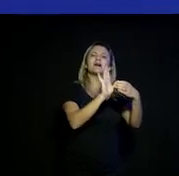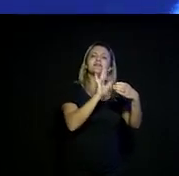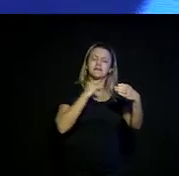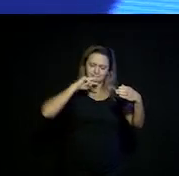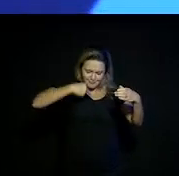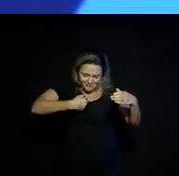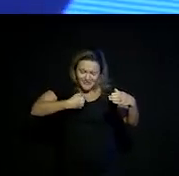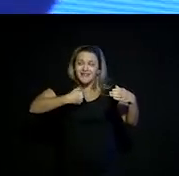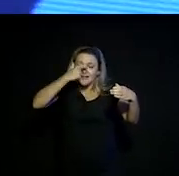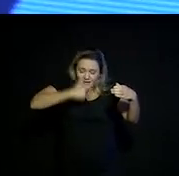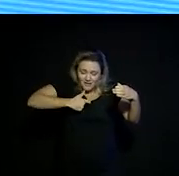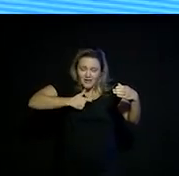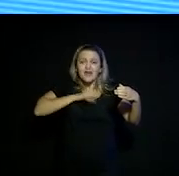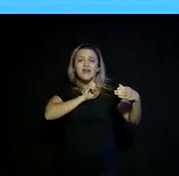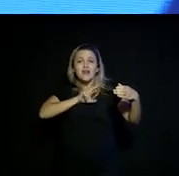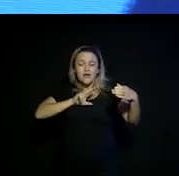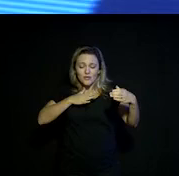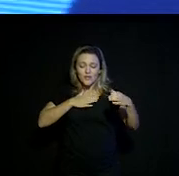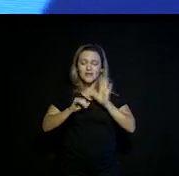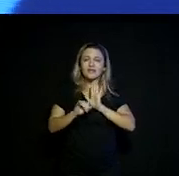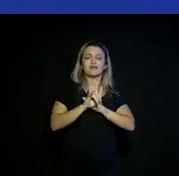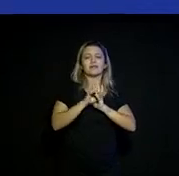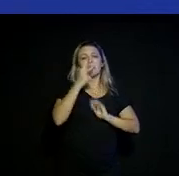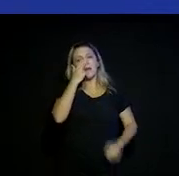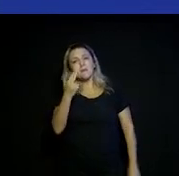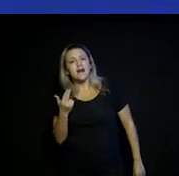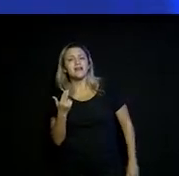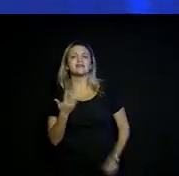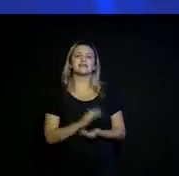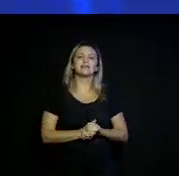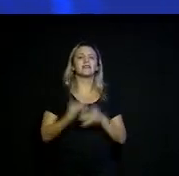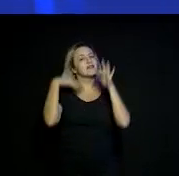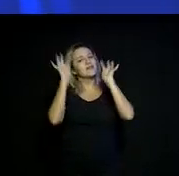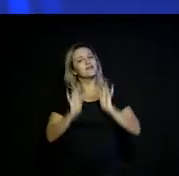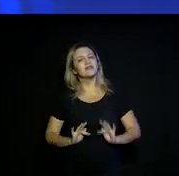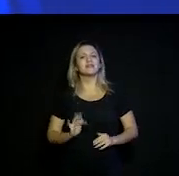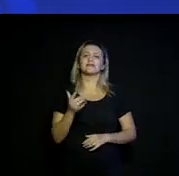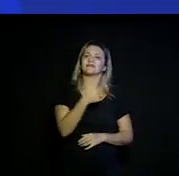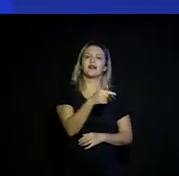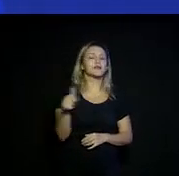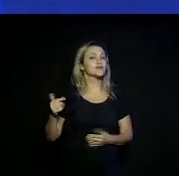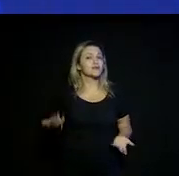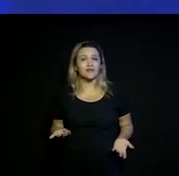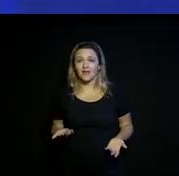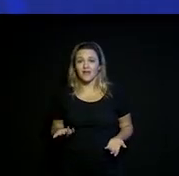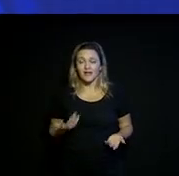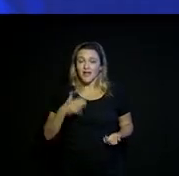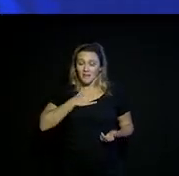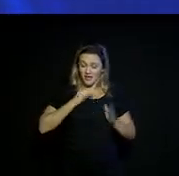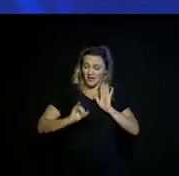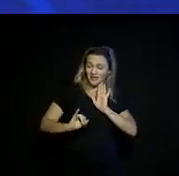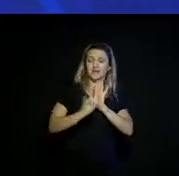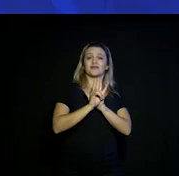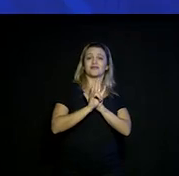gera felicidade. Não existe nada que gere maior infelicidade do que a morte da tua verdadeira identidade. Mas